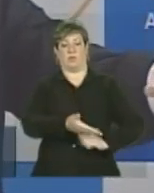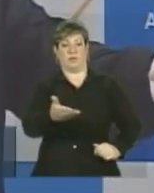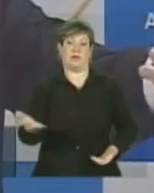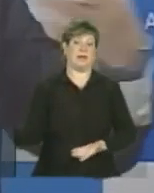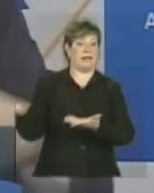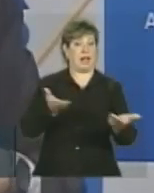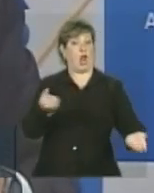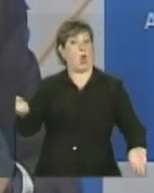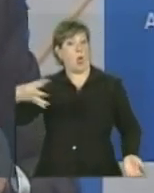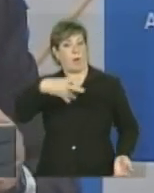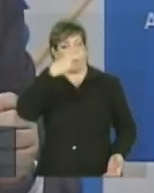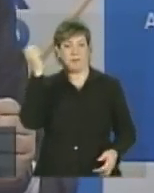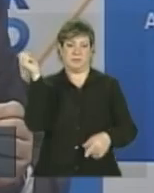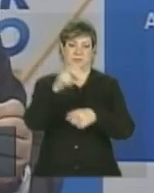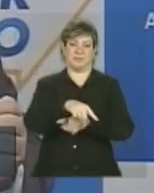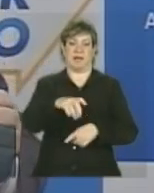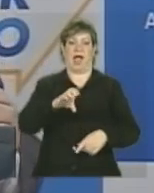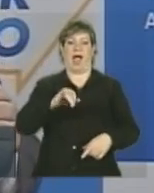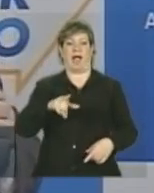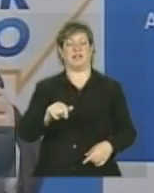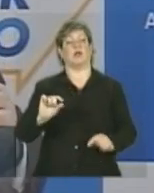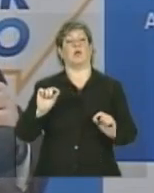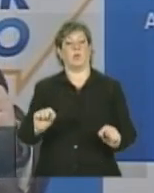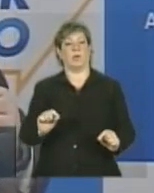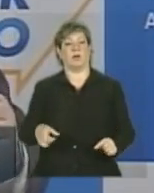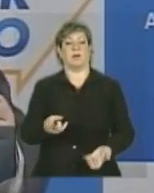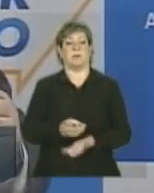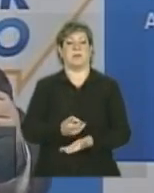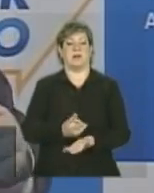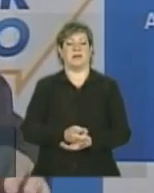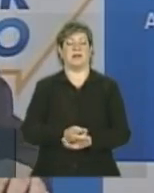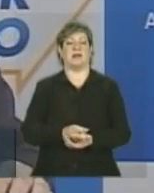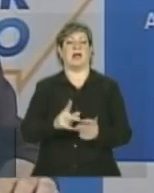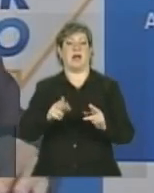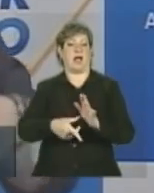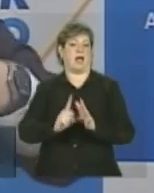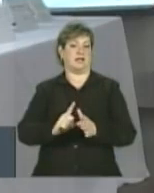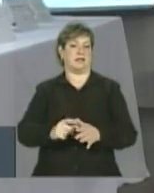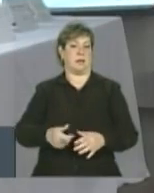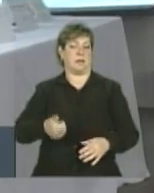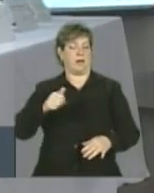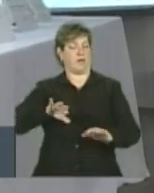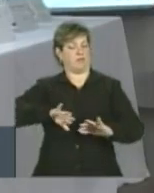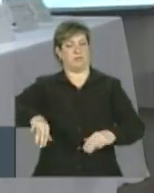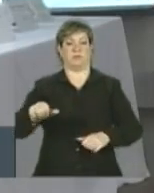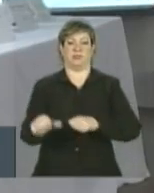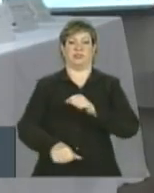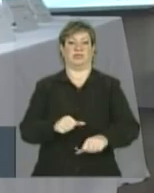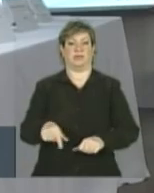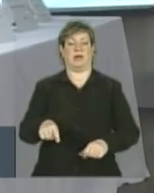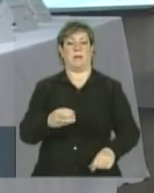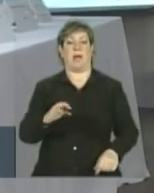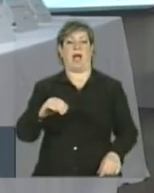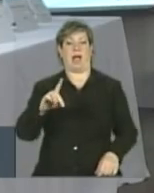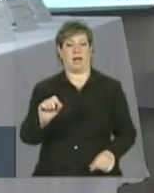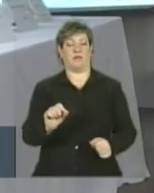novos clientes do que, não é, manter esse nível de margem que a gente tinha antes e que era a margem que o mercado